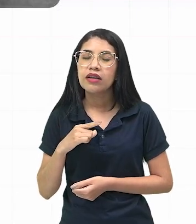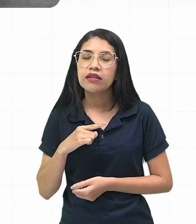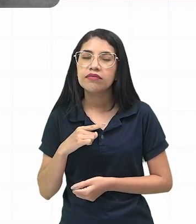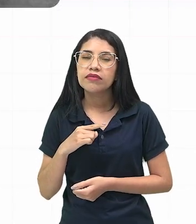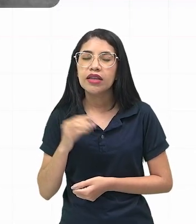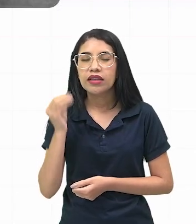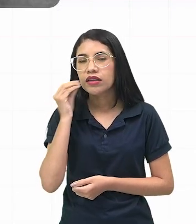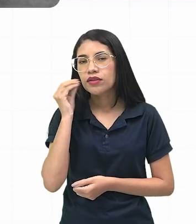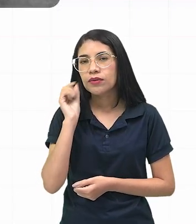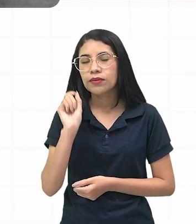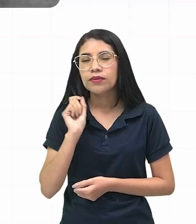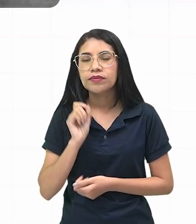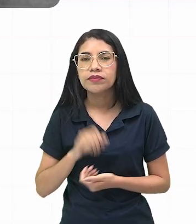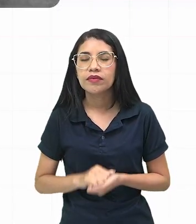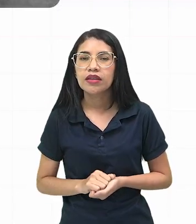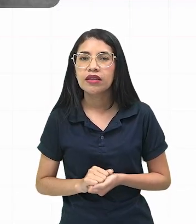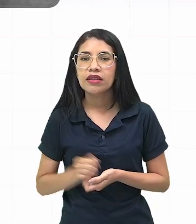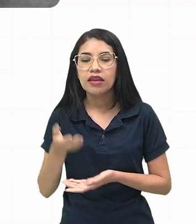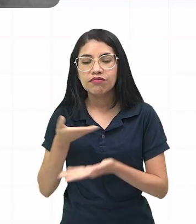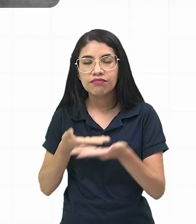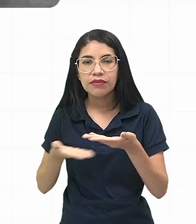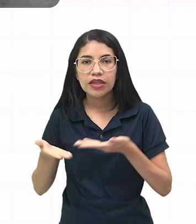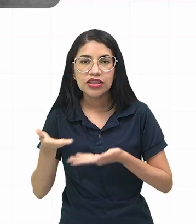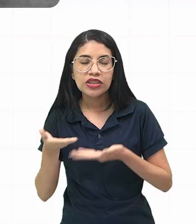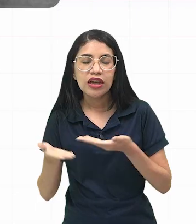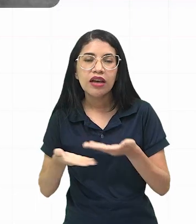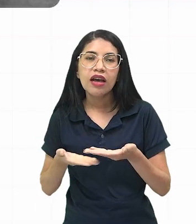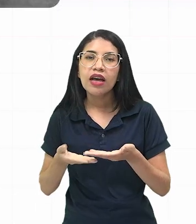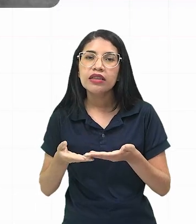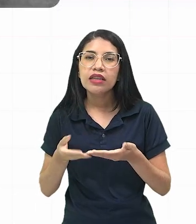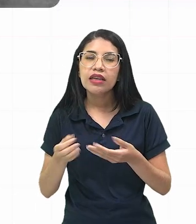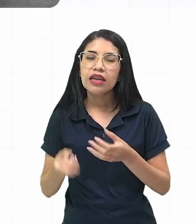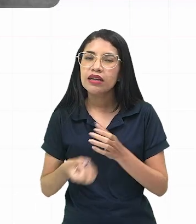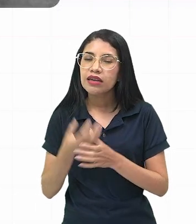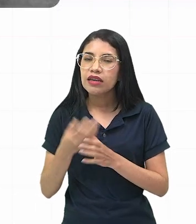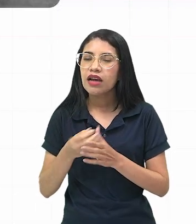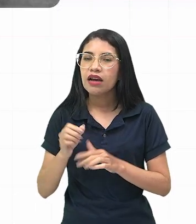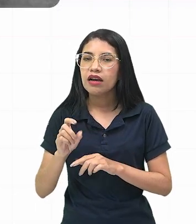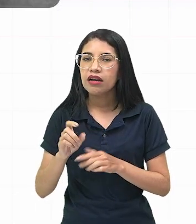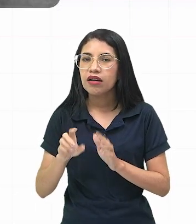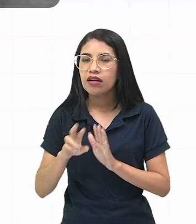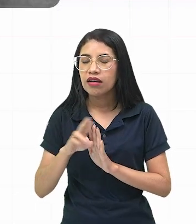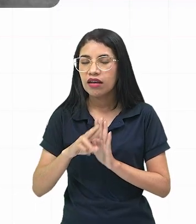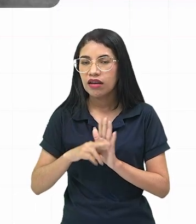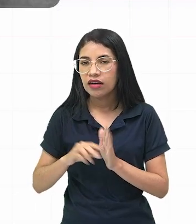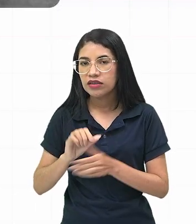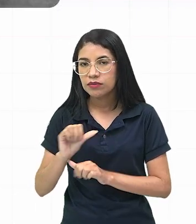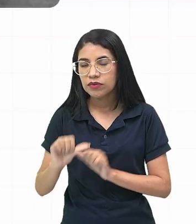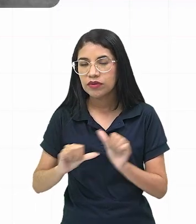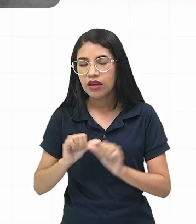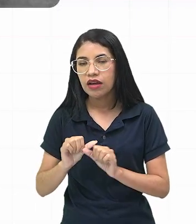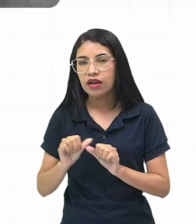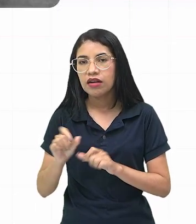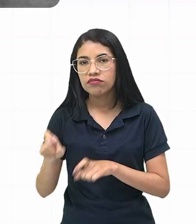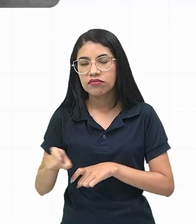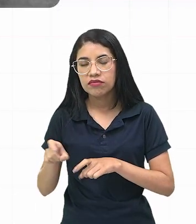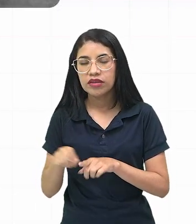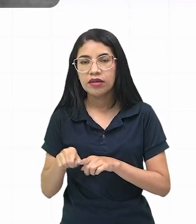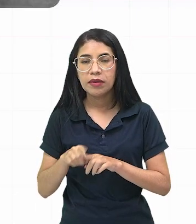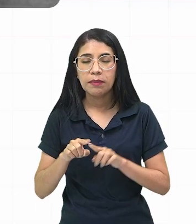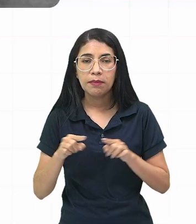né, fazer um meio termo ali, fazer algumas reformas, mas a comunidade conservadora do país,